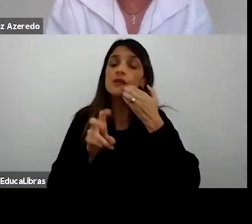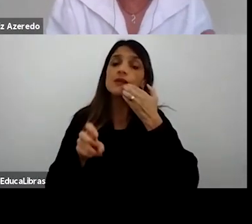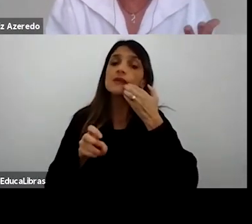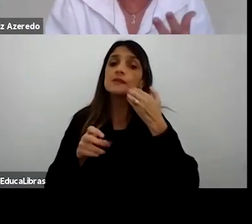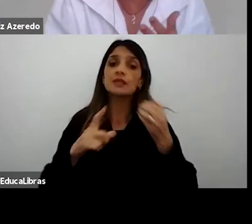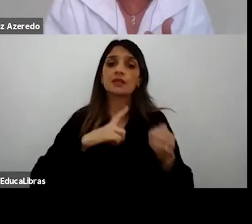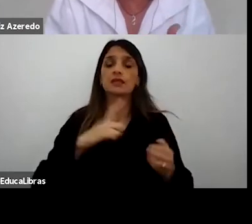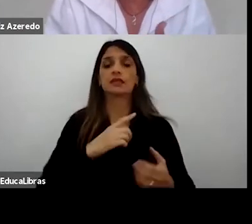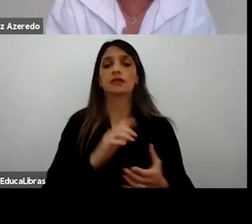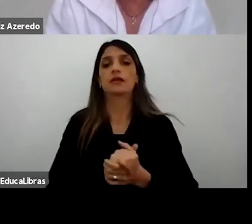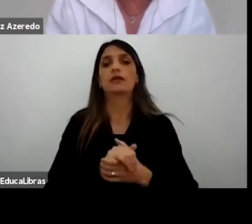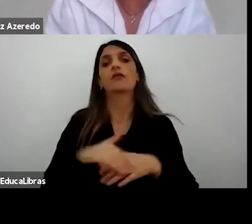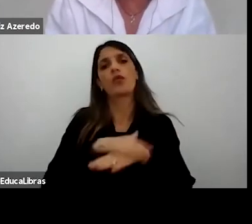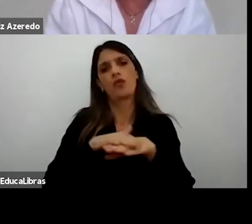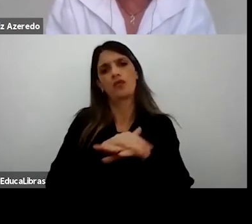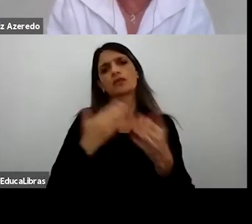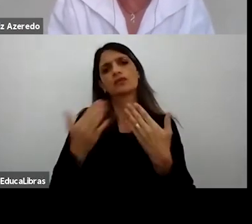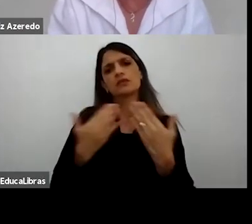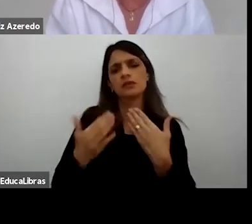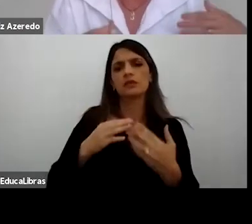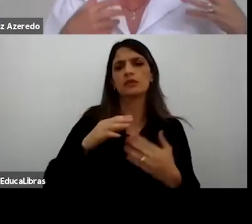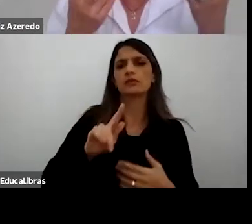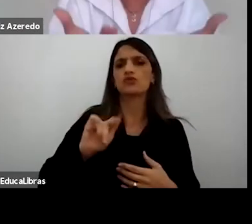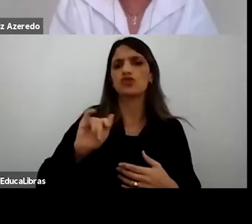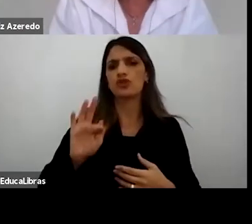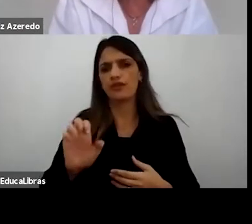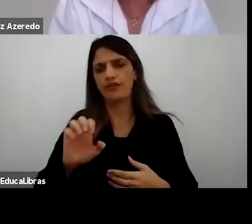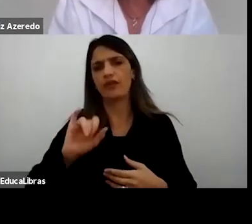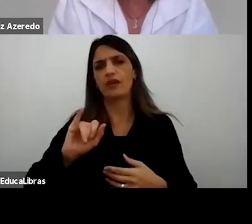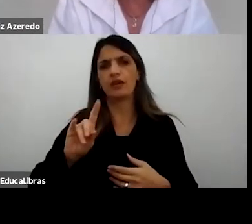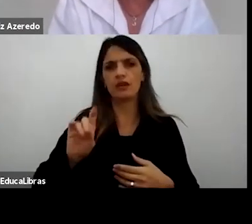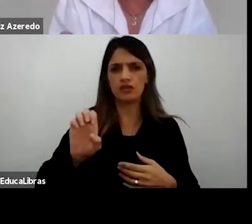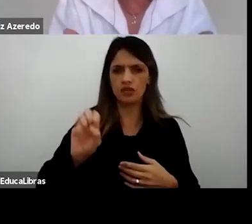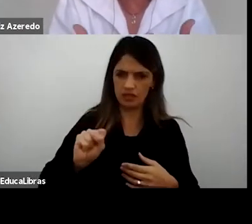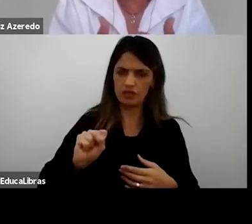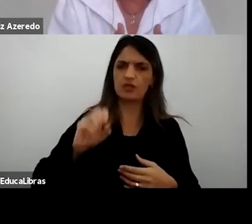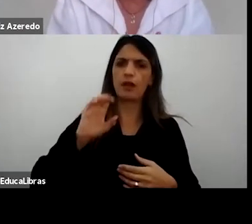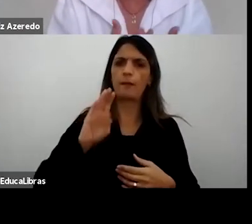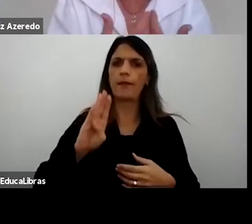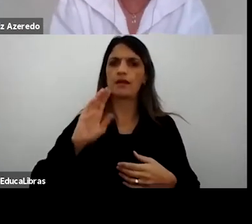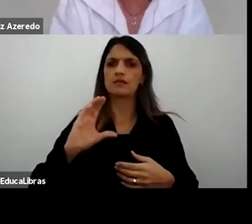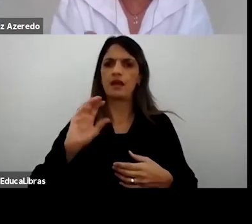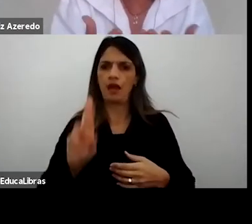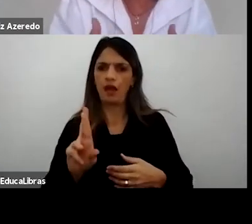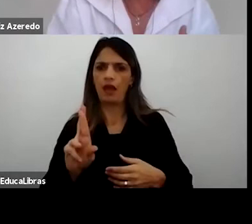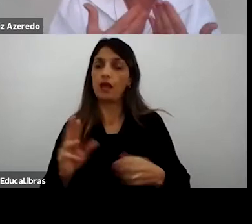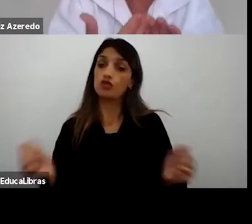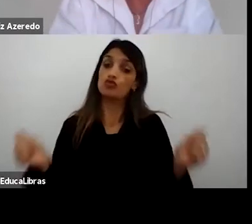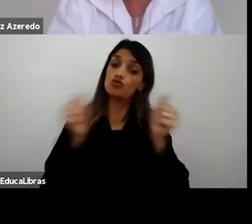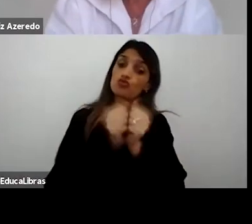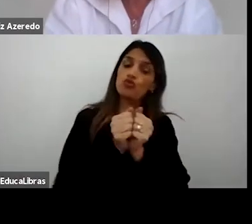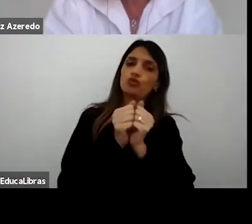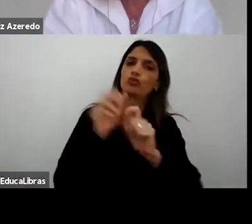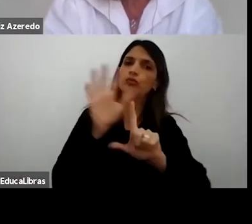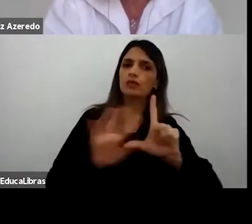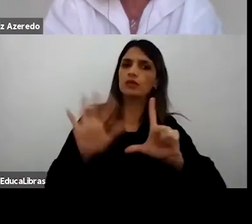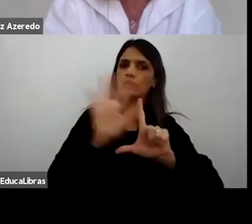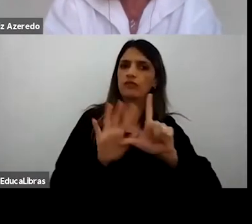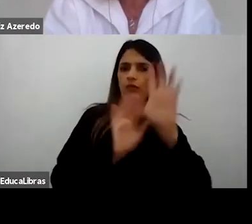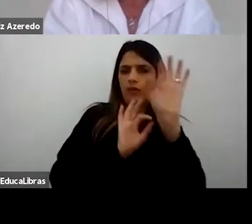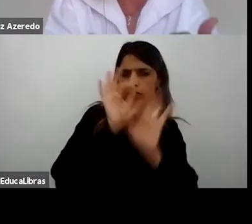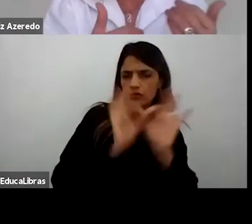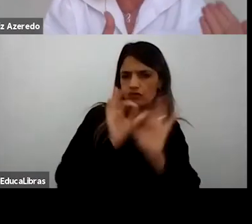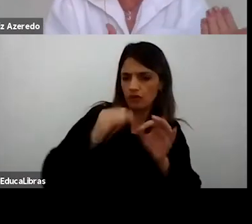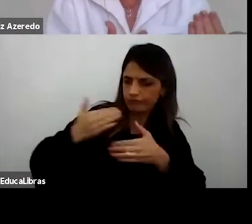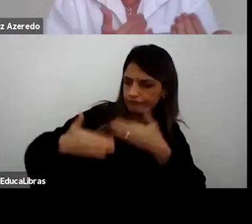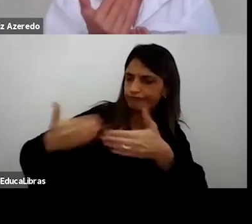vem conversando com o GIF, com o IT, com a BCR, que entram conosco nessa plataforma e vão nos ajudar a planejar os próximos passos.